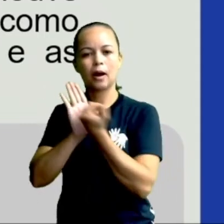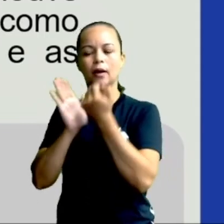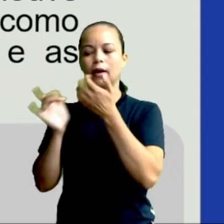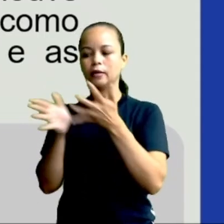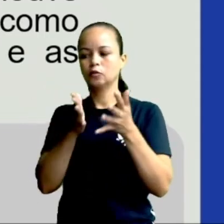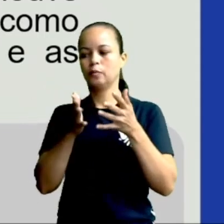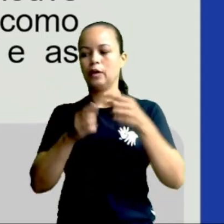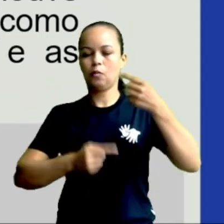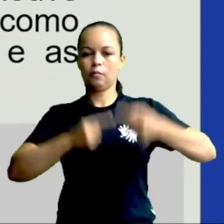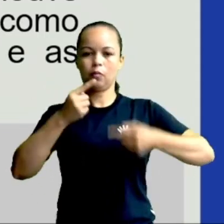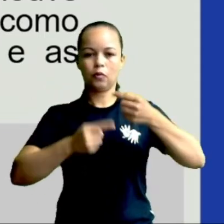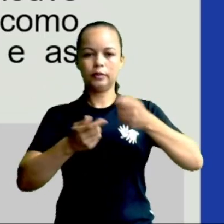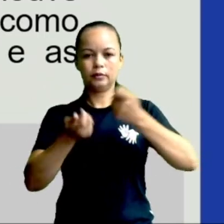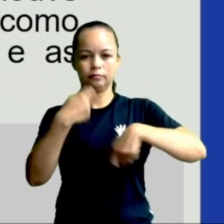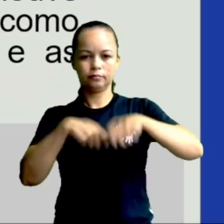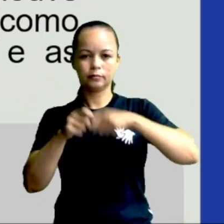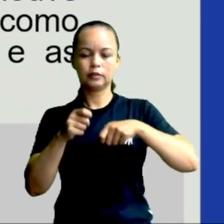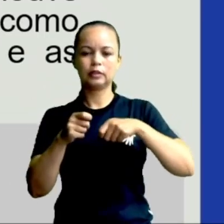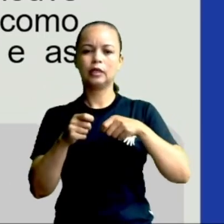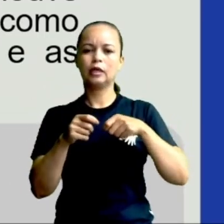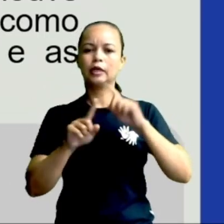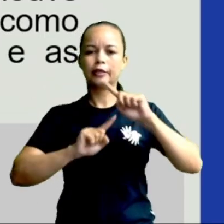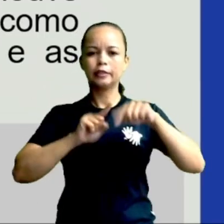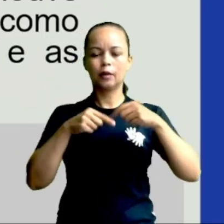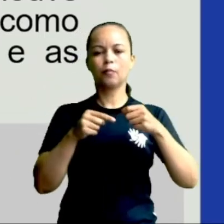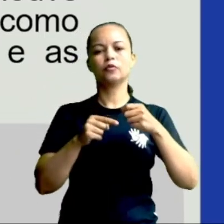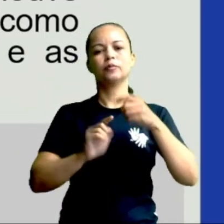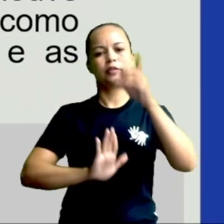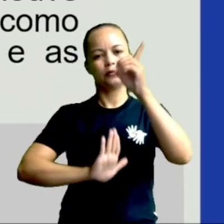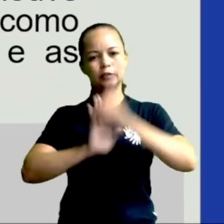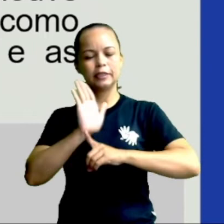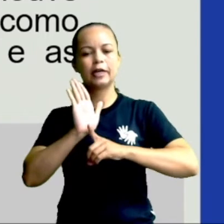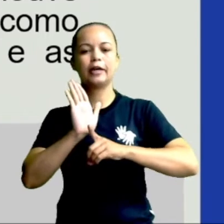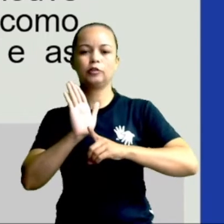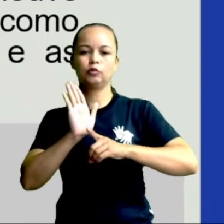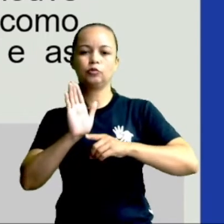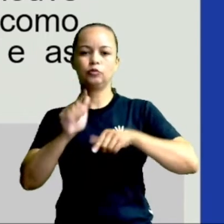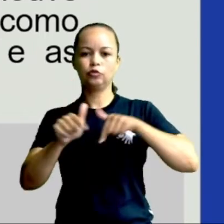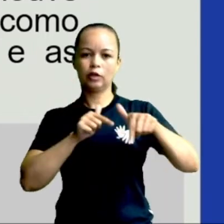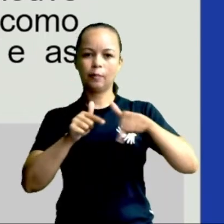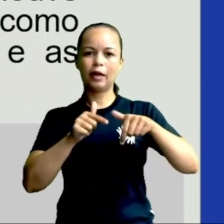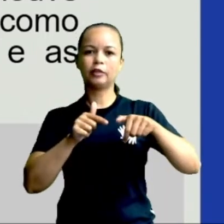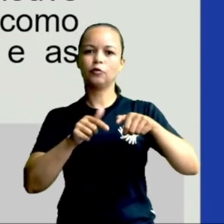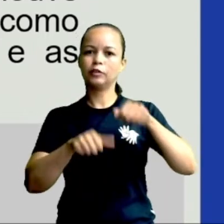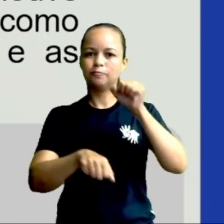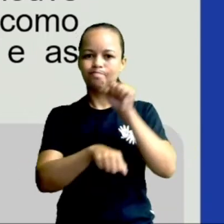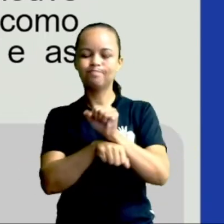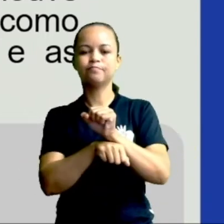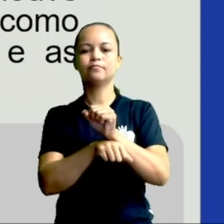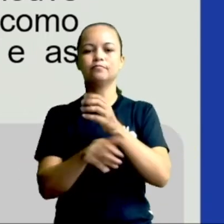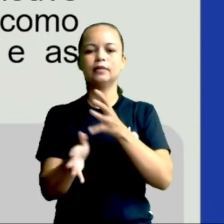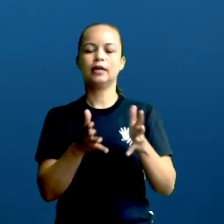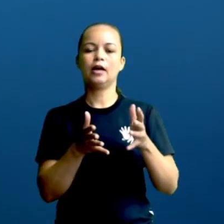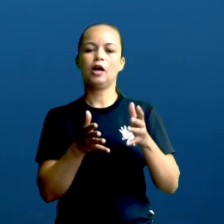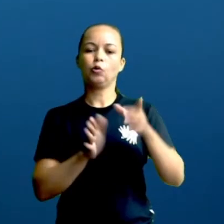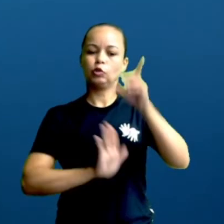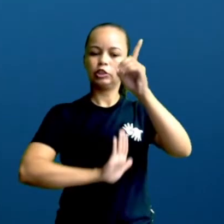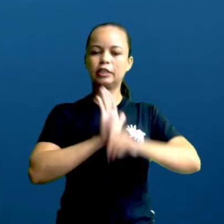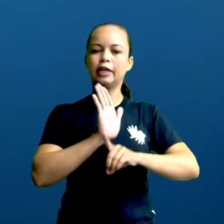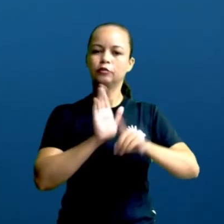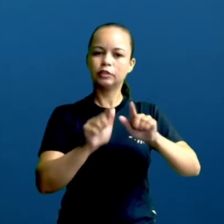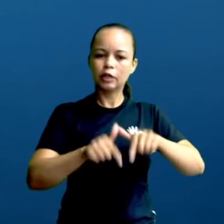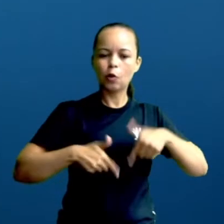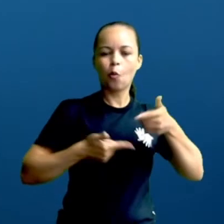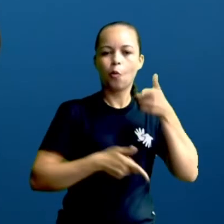logo de início procurou combater os direitos dos trabalhadores. Então, aqueles direitos que a gente tinha conquistado,